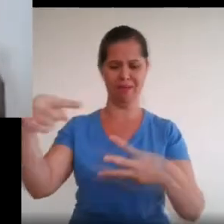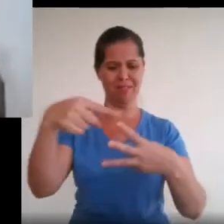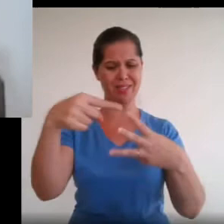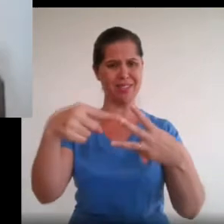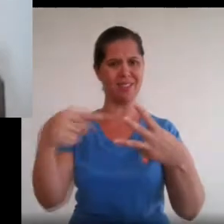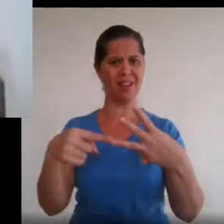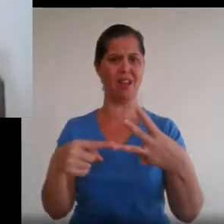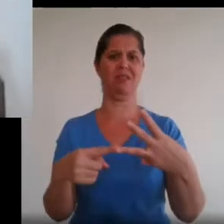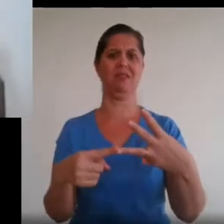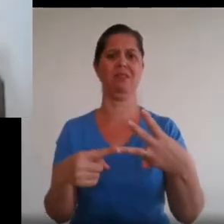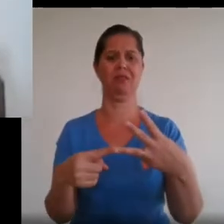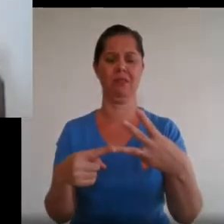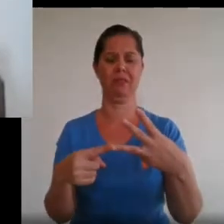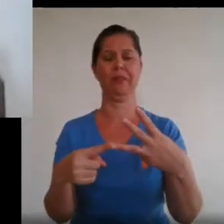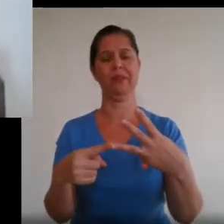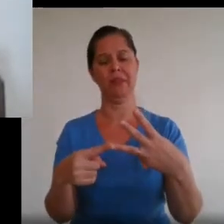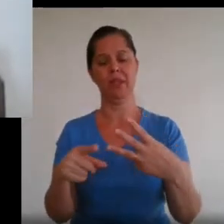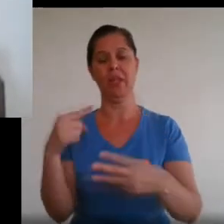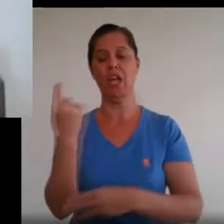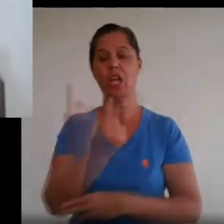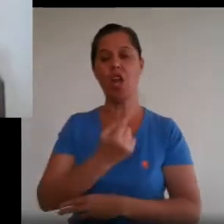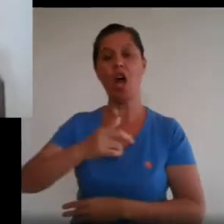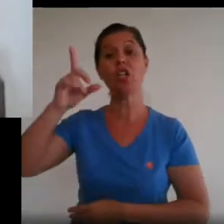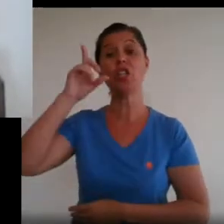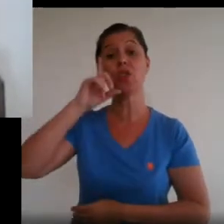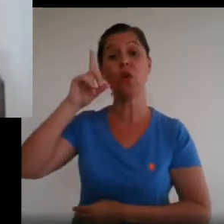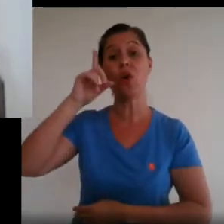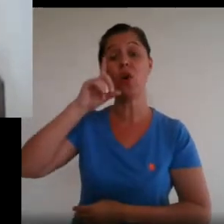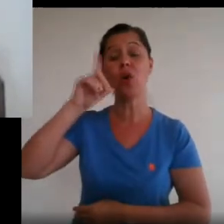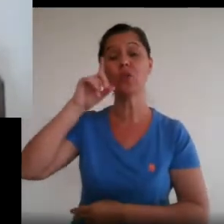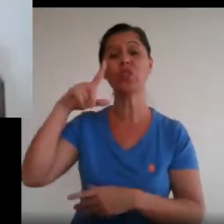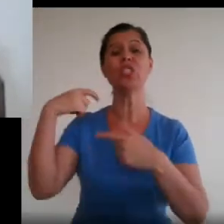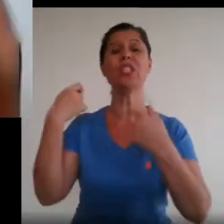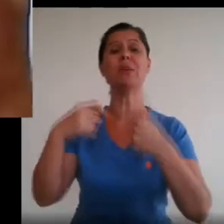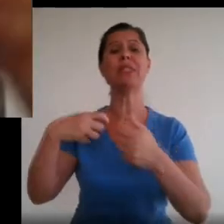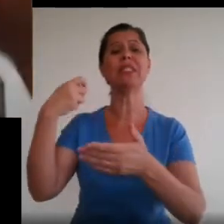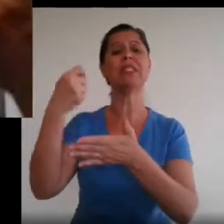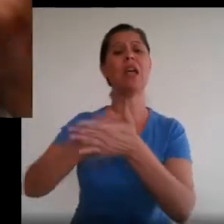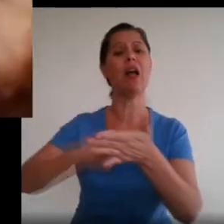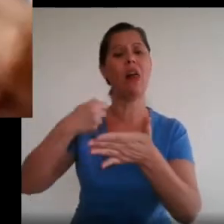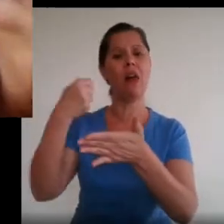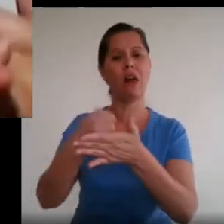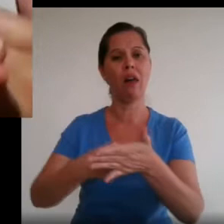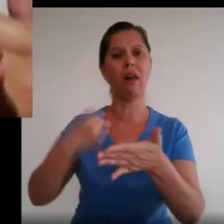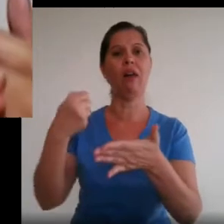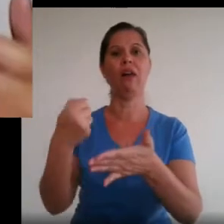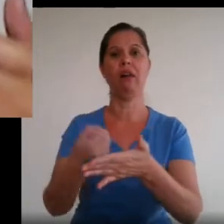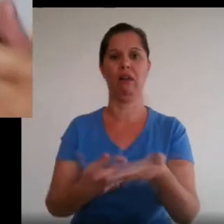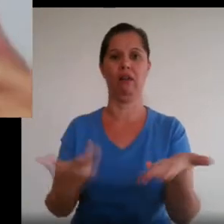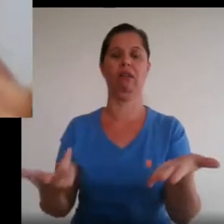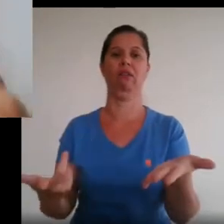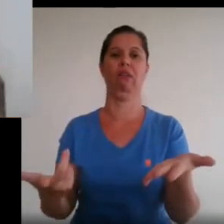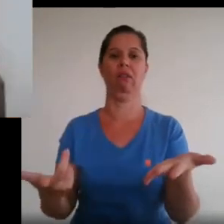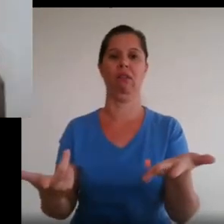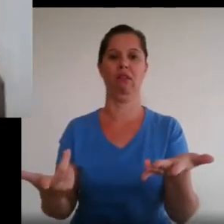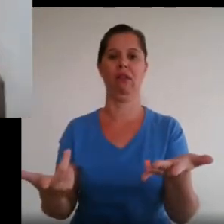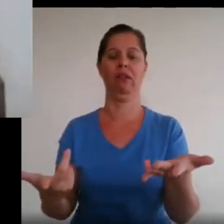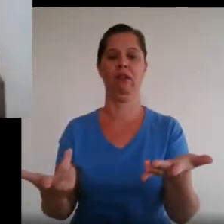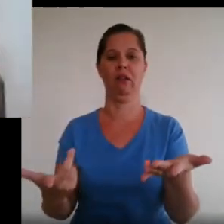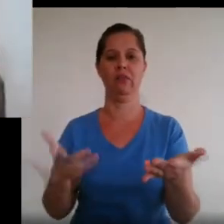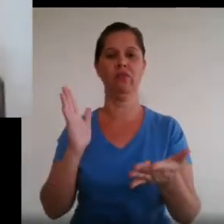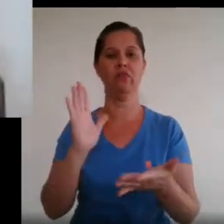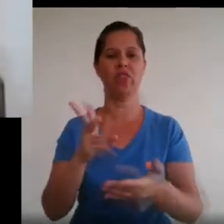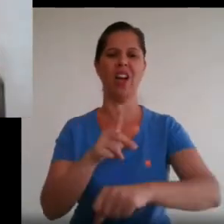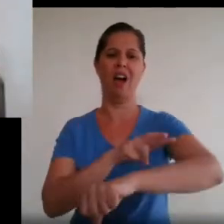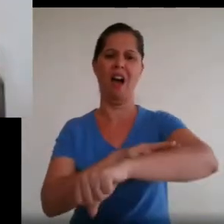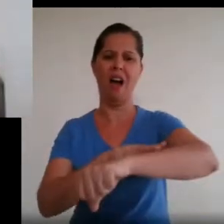e que a gente tem que estar todo dia enfrentando a questão de raça, porque o Brasil,